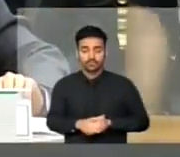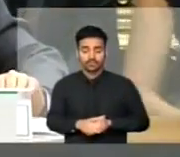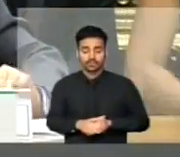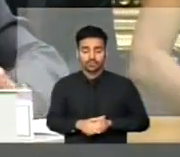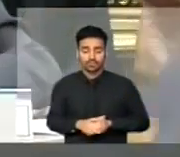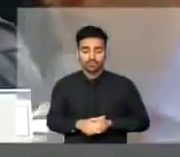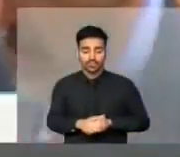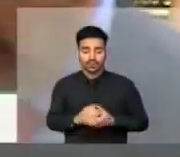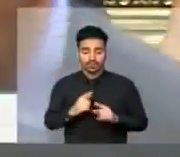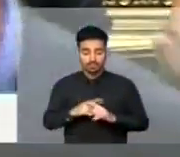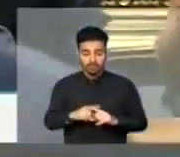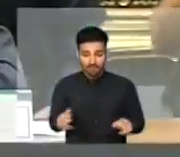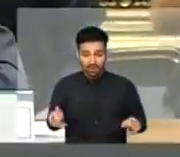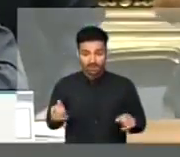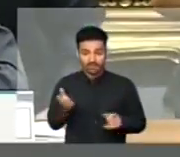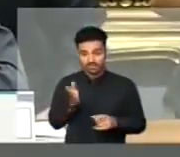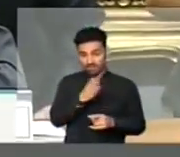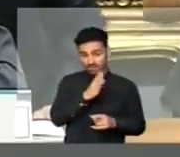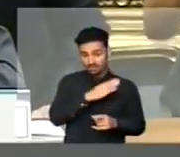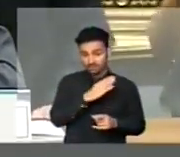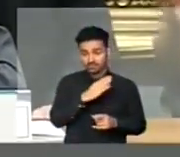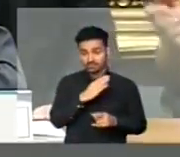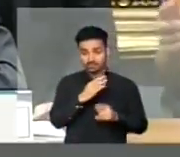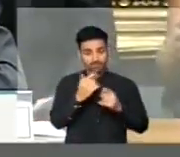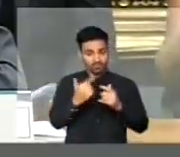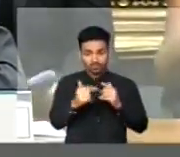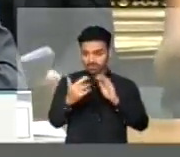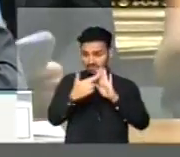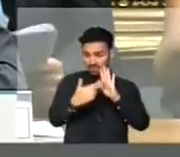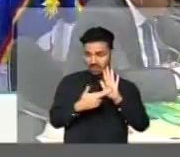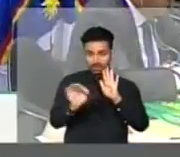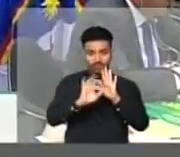estava previsto no rito procedimental a ser seguido.